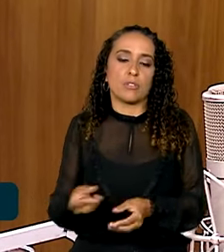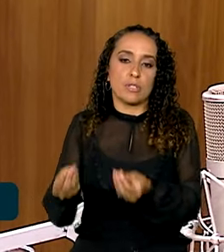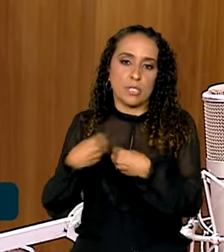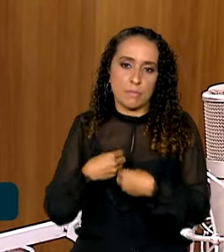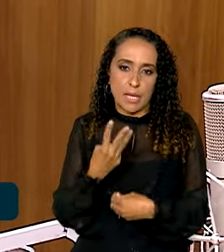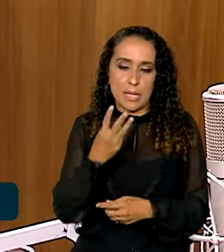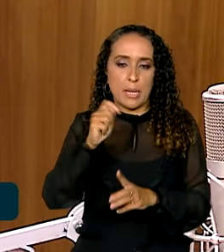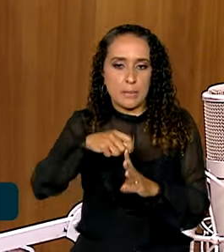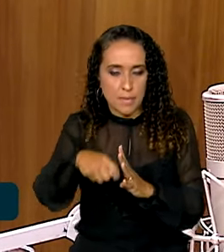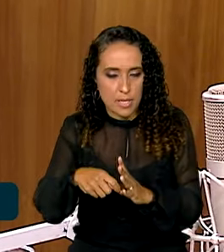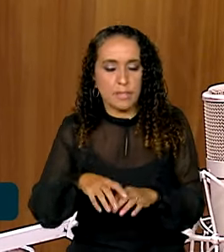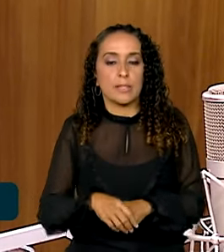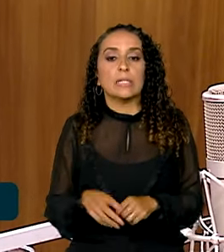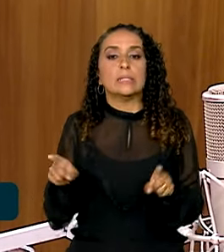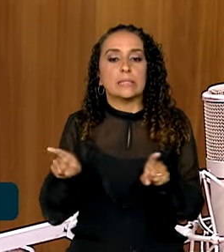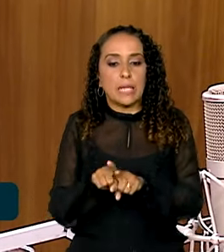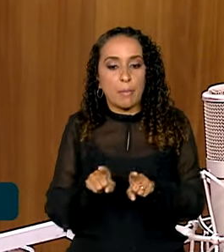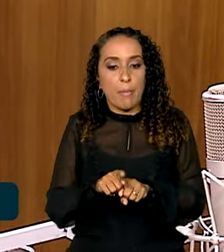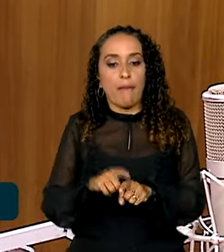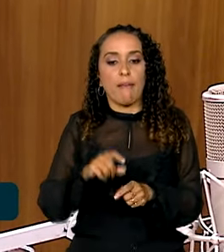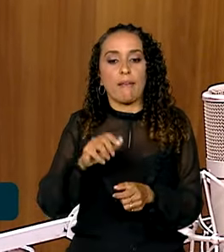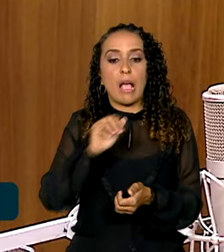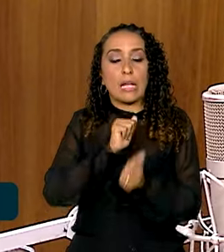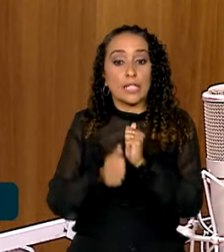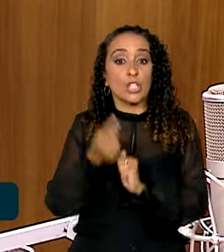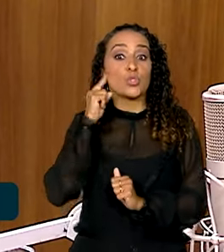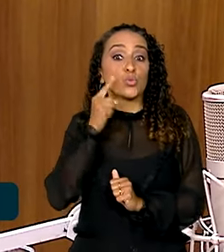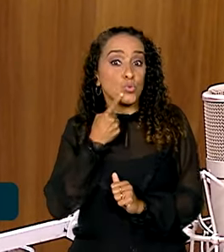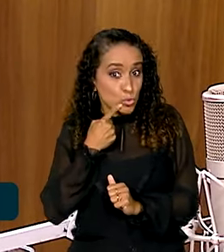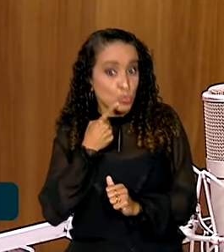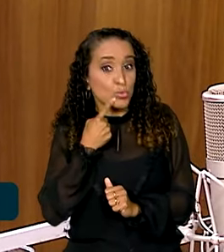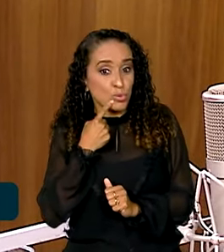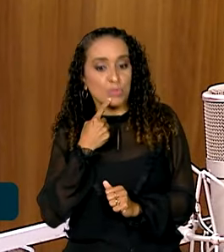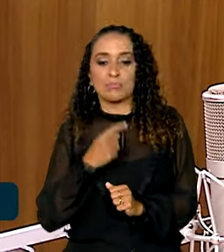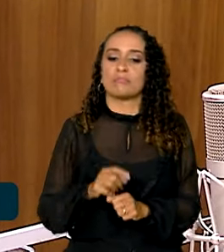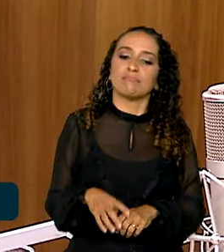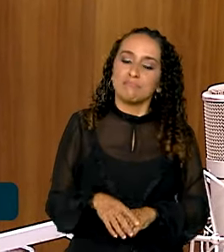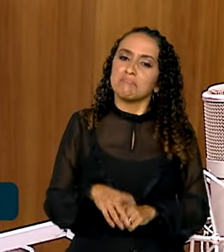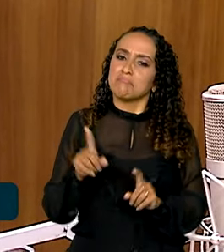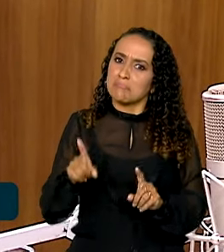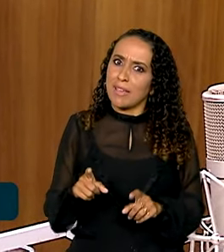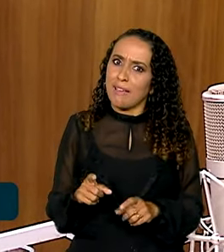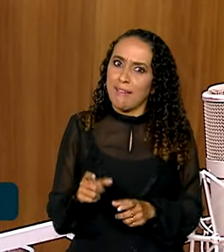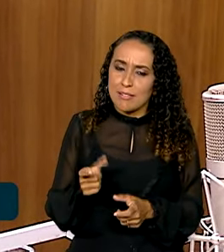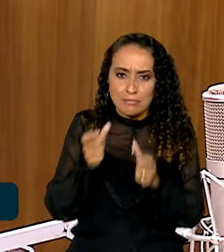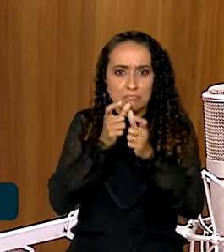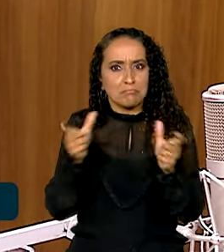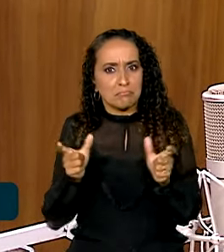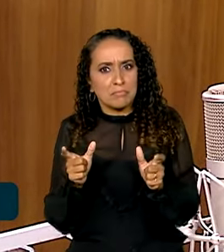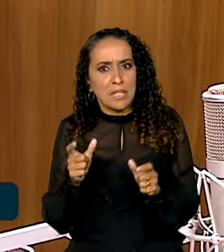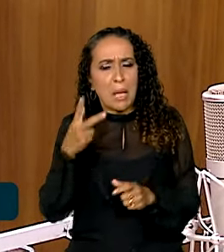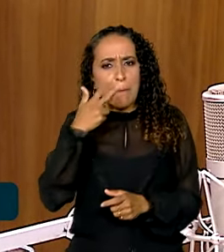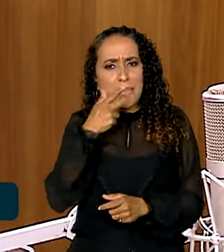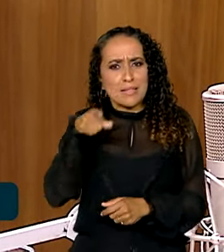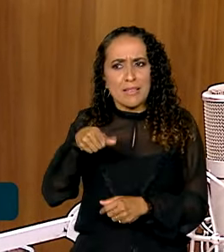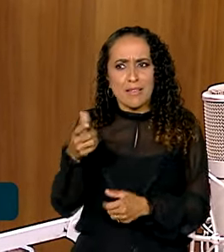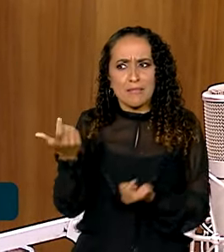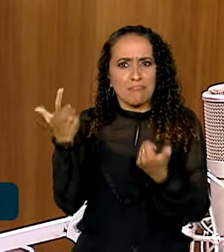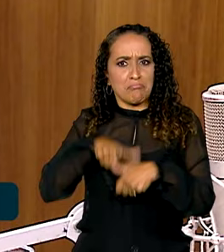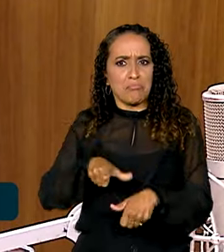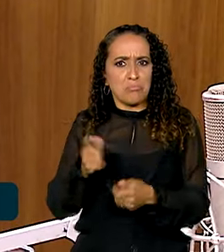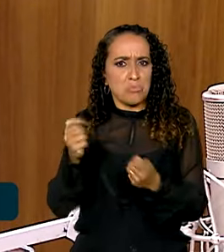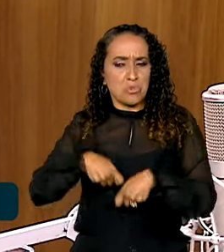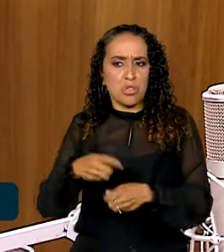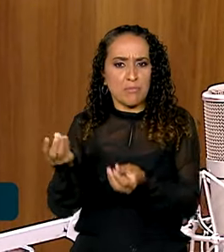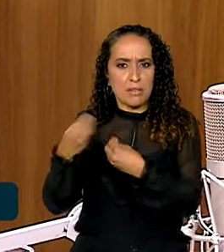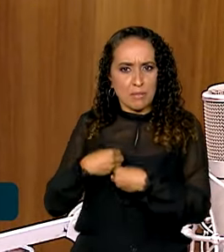mais de 3 meses. Da mesma forma, os atletas surdos. É impressionante nós acharmos que eles não podiam ser beneficiados através